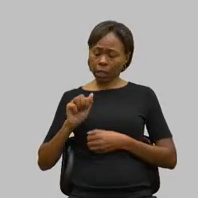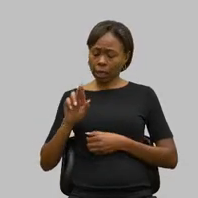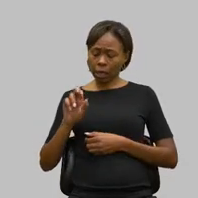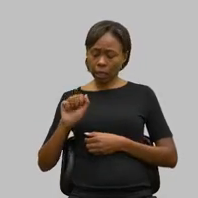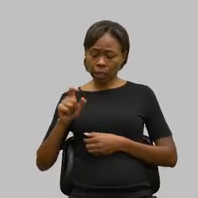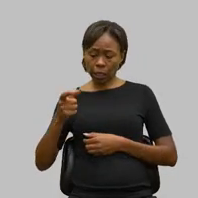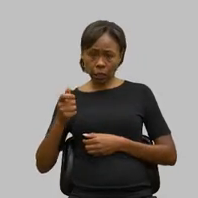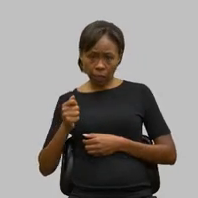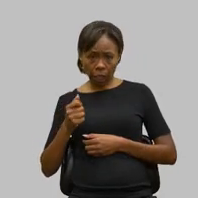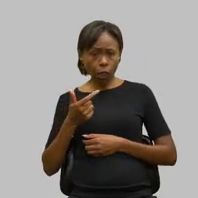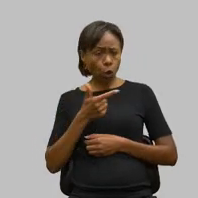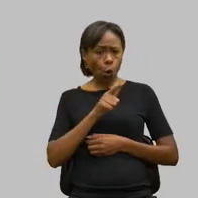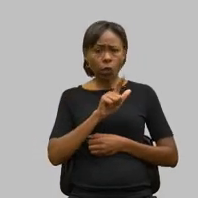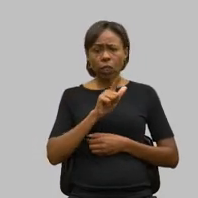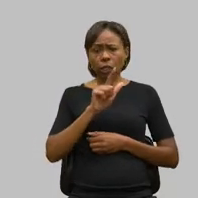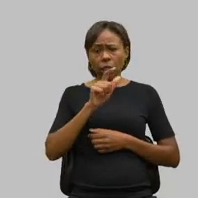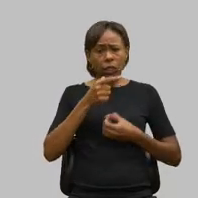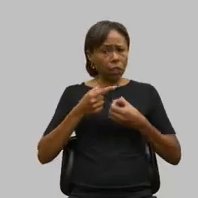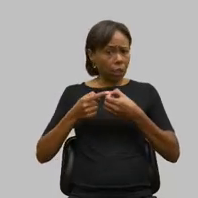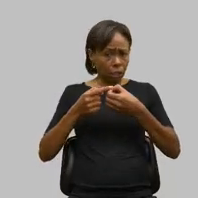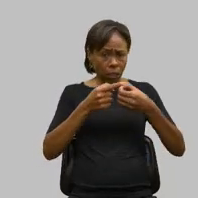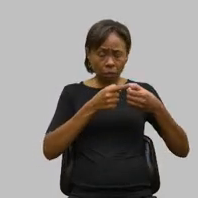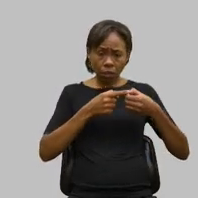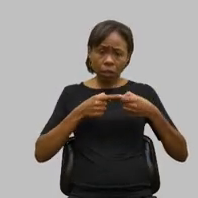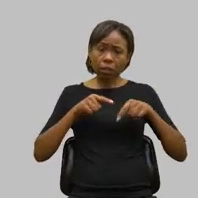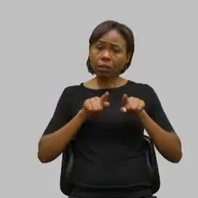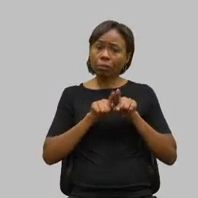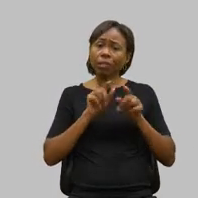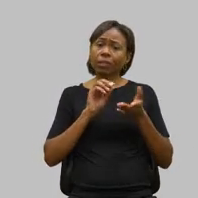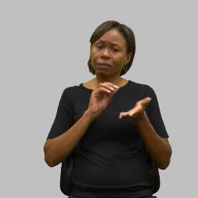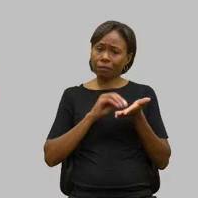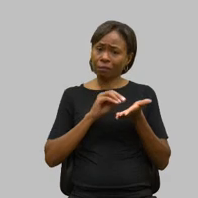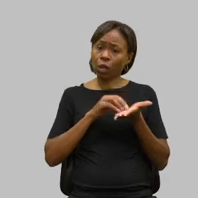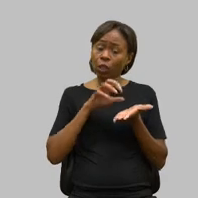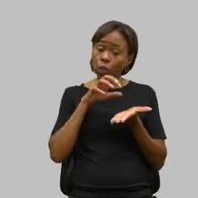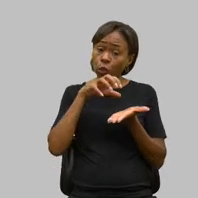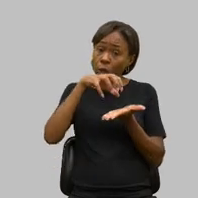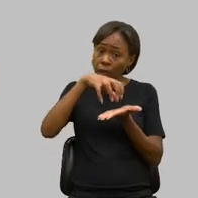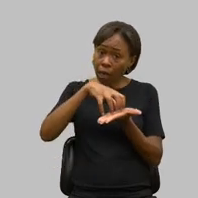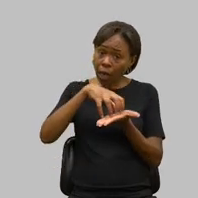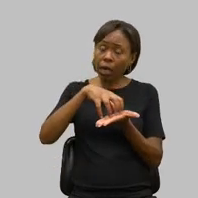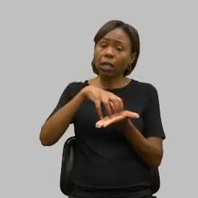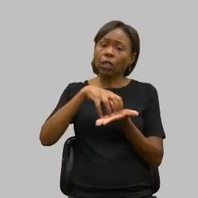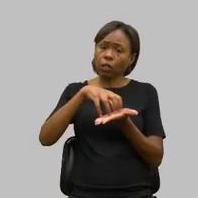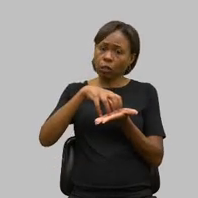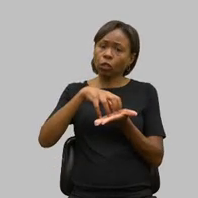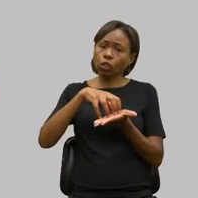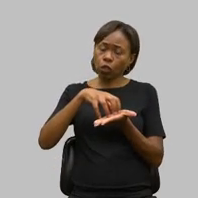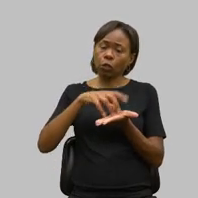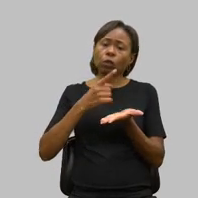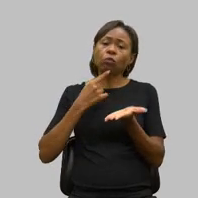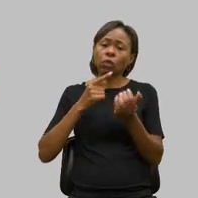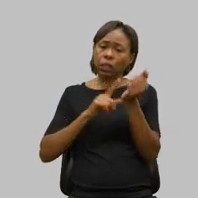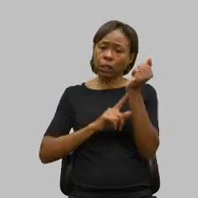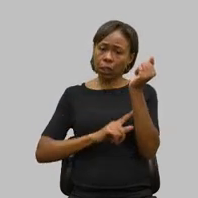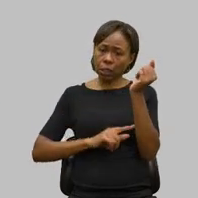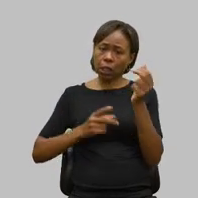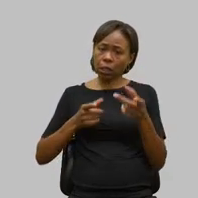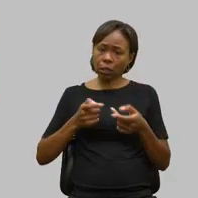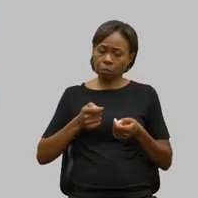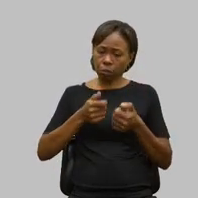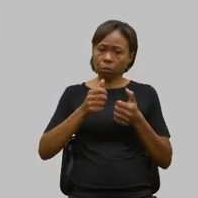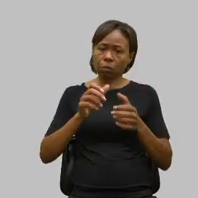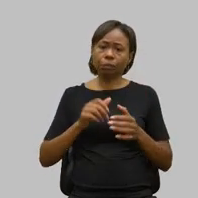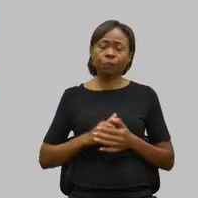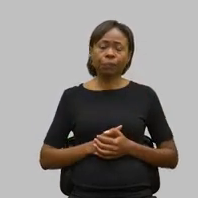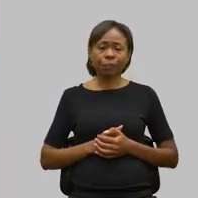polo que ainda não contam com esse posto avançado de coleta de sangue. Então, o eu tinha é muito obrigado. Obrigado,